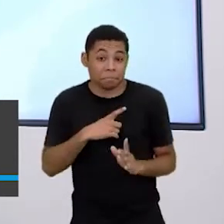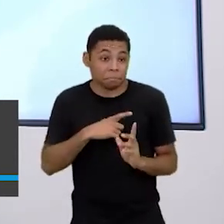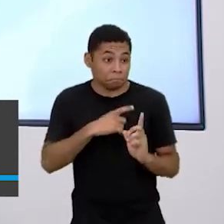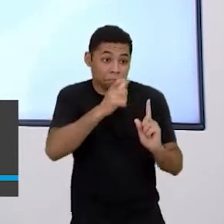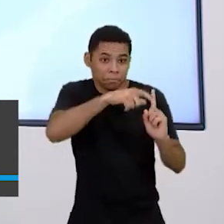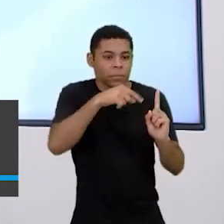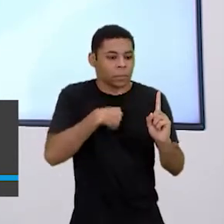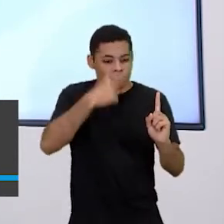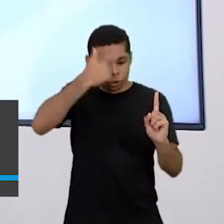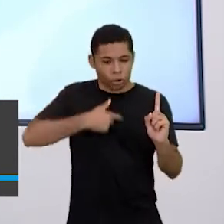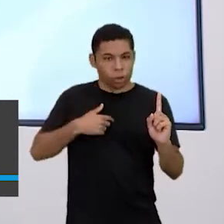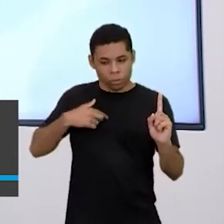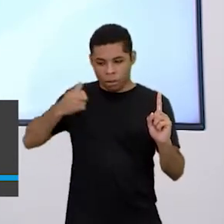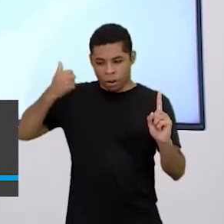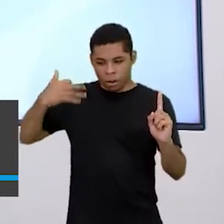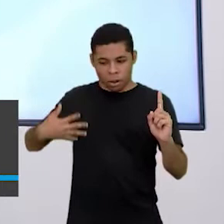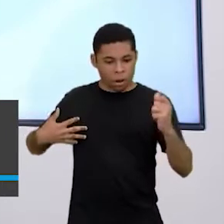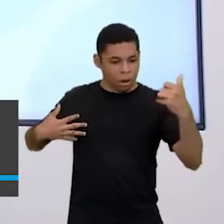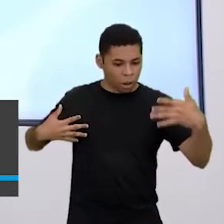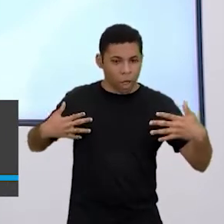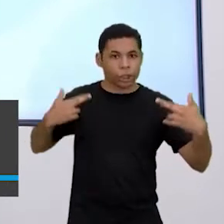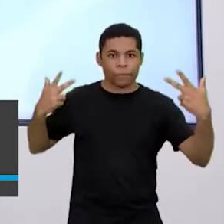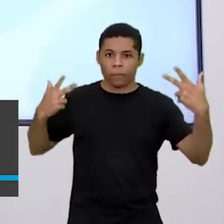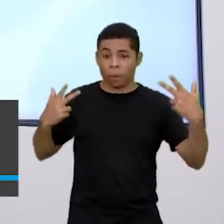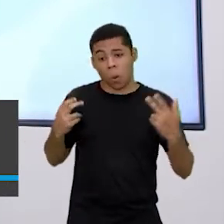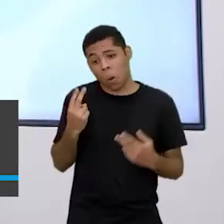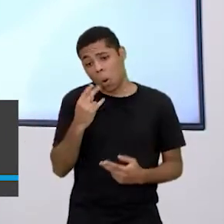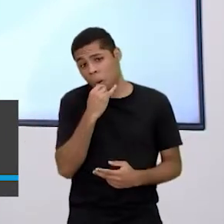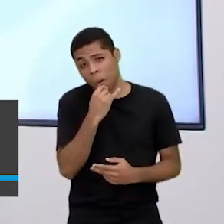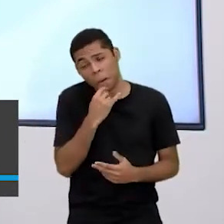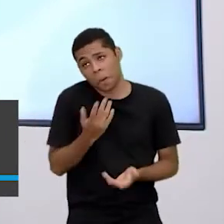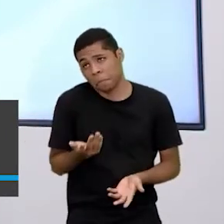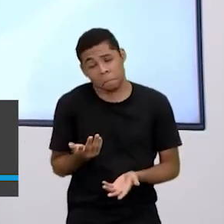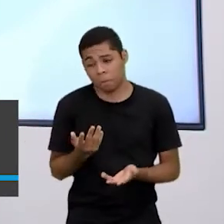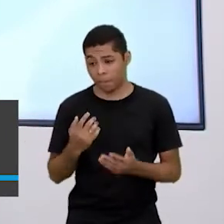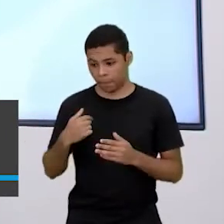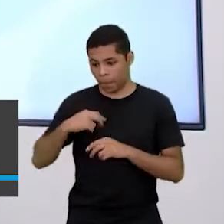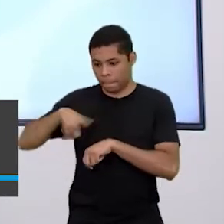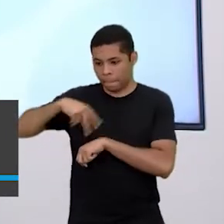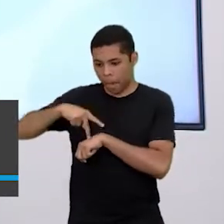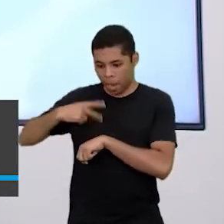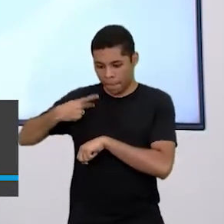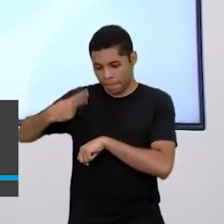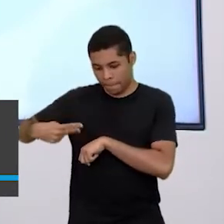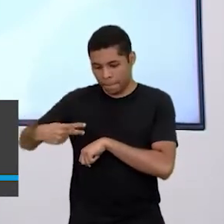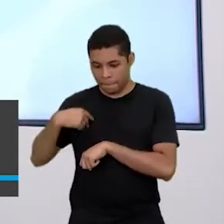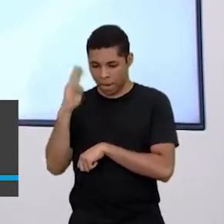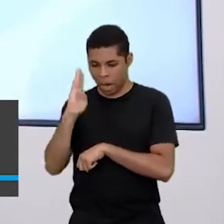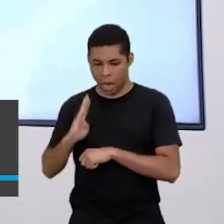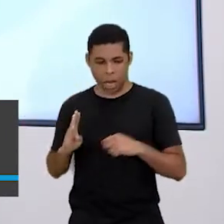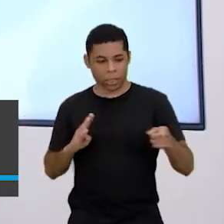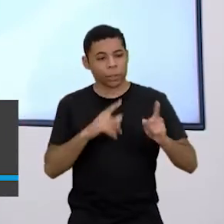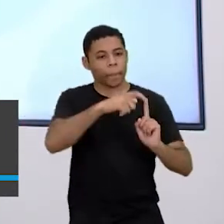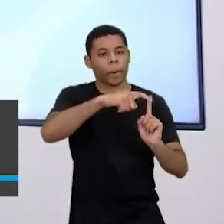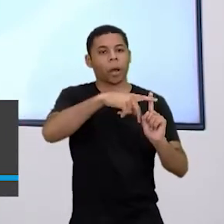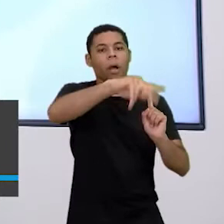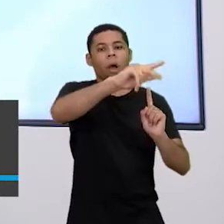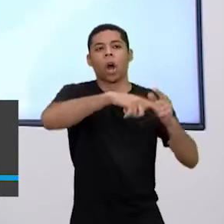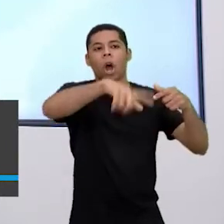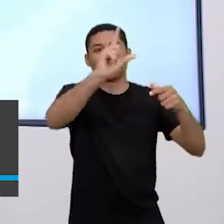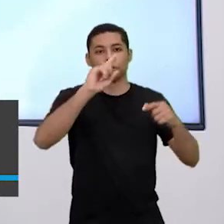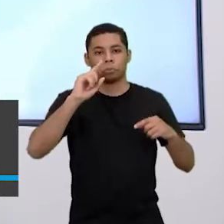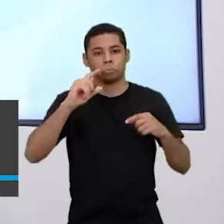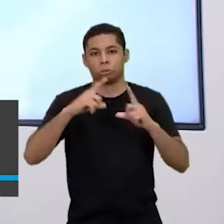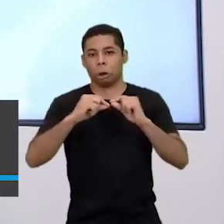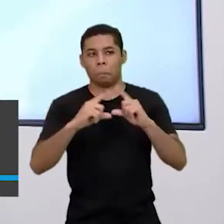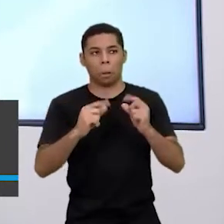um gênero diferente do seu. Você pode criar um personagem que vive num ambiente diferente do seu, num país diferente do seu. Então você pode criar tudo isso. Inclusive você pode